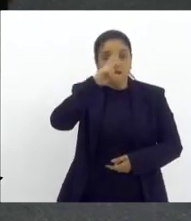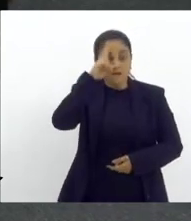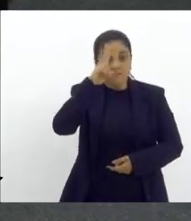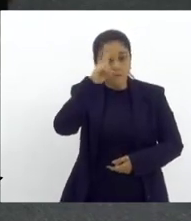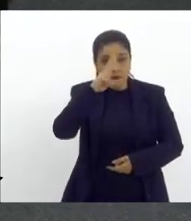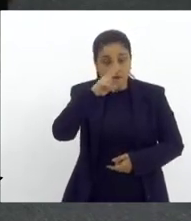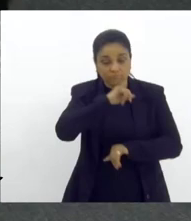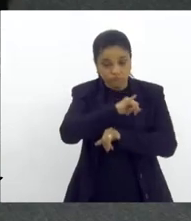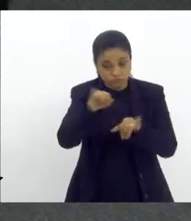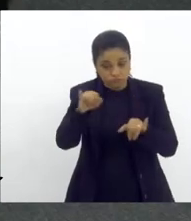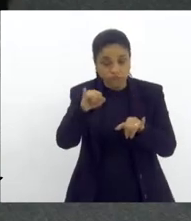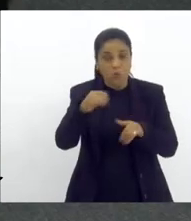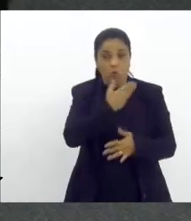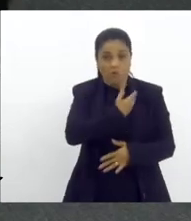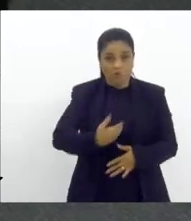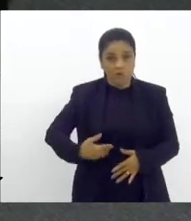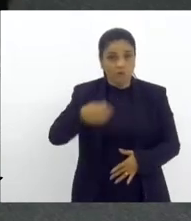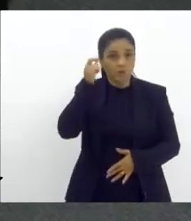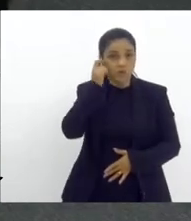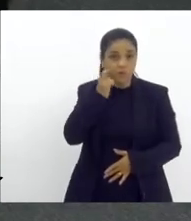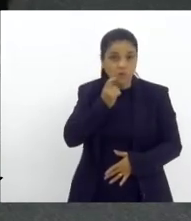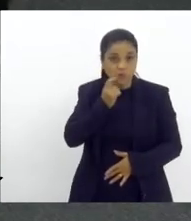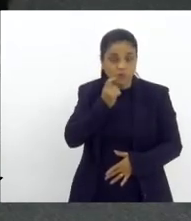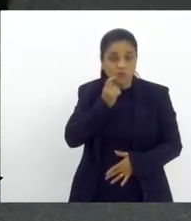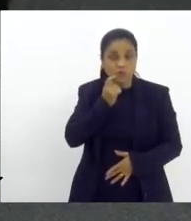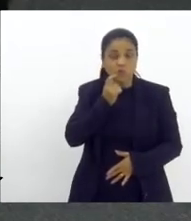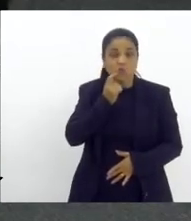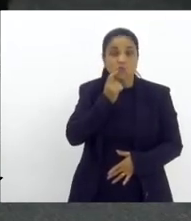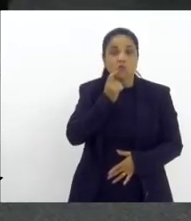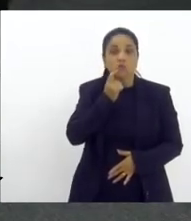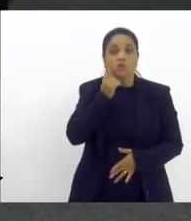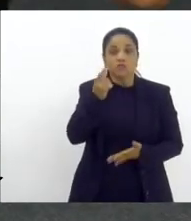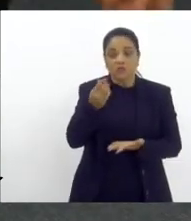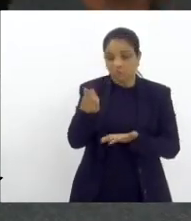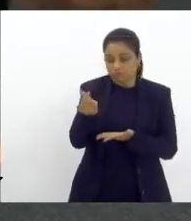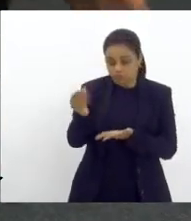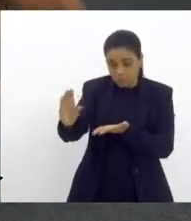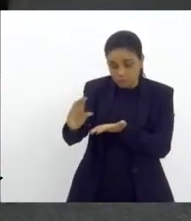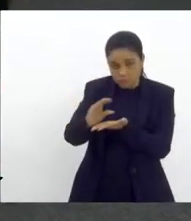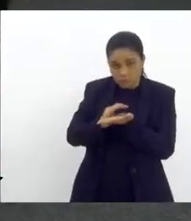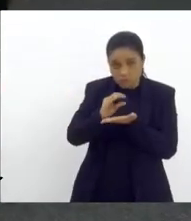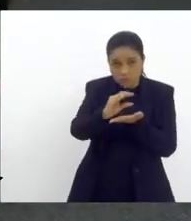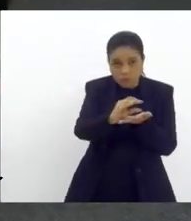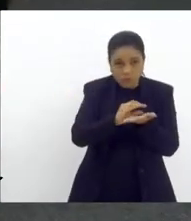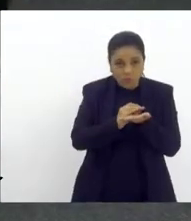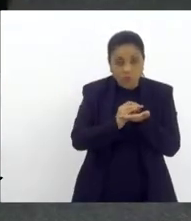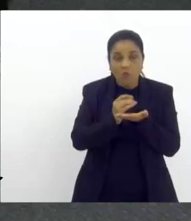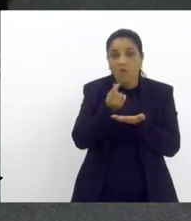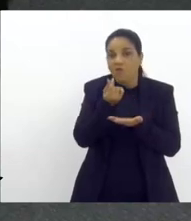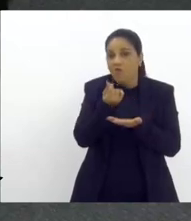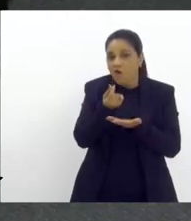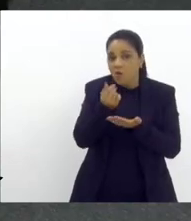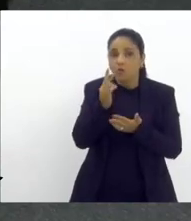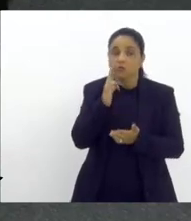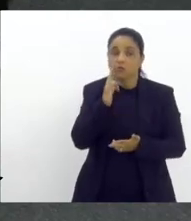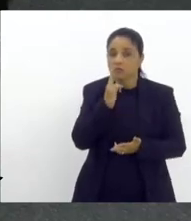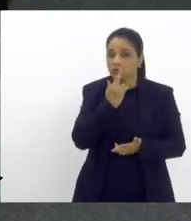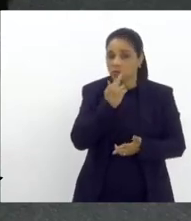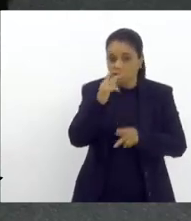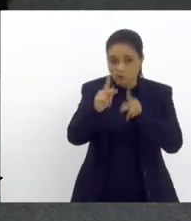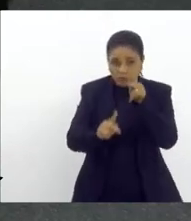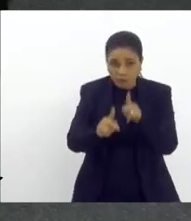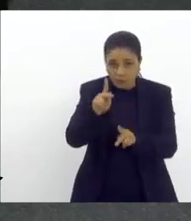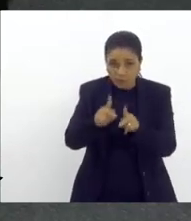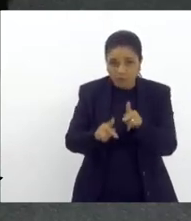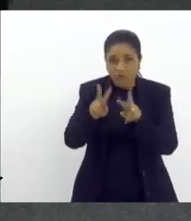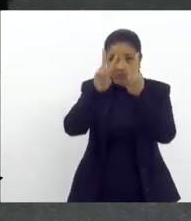Governador Cláudio Castro está resgatando o valor do restaurante do Povo assim que tem sido